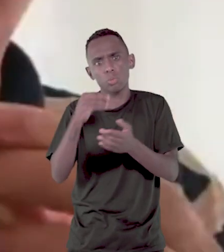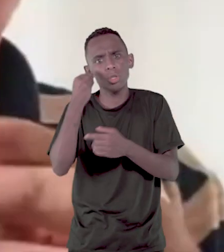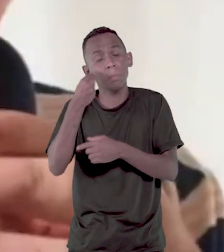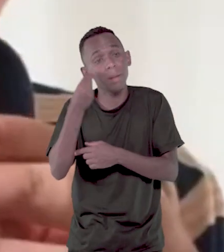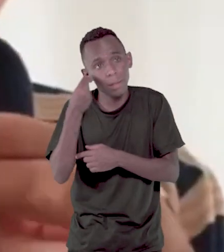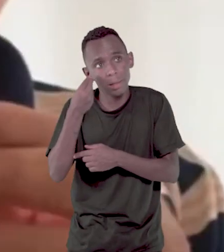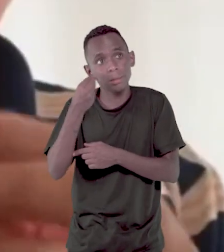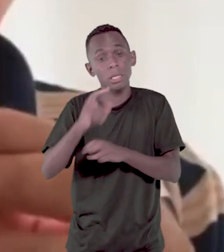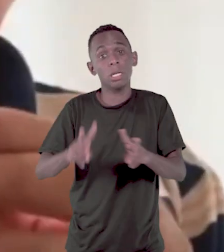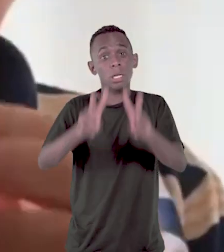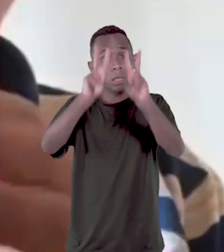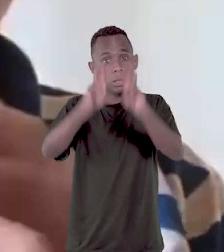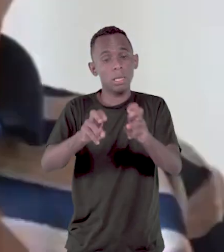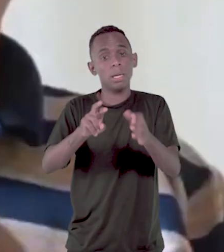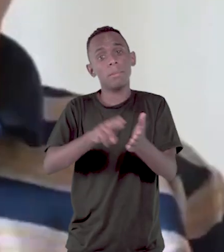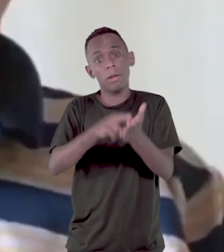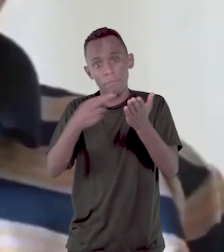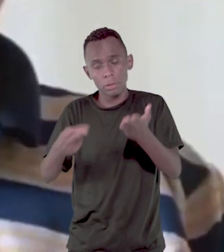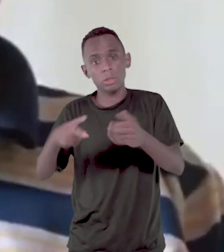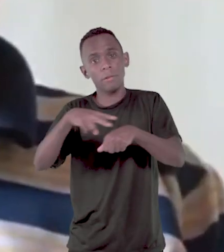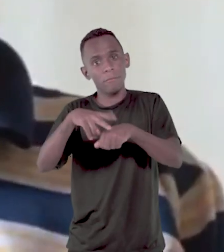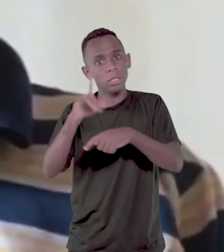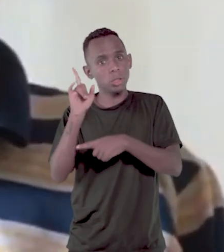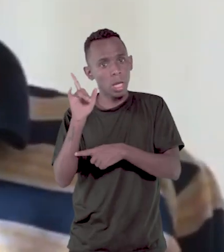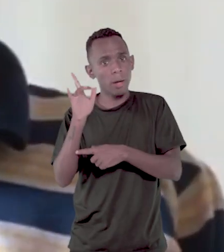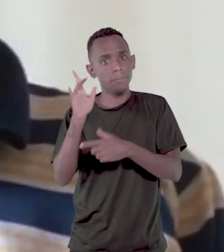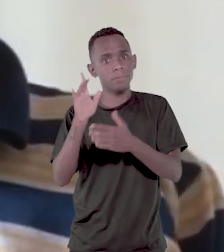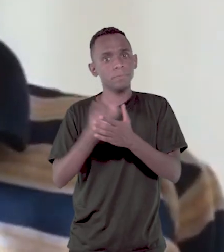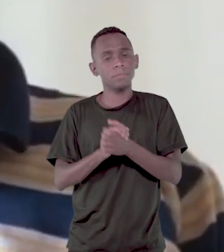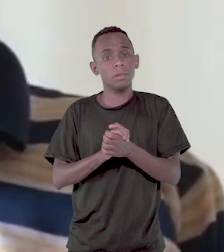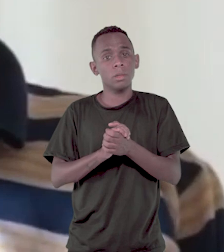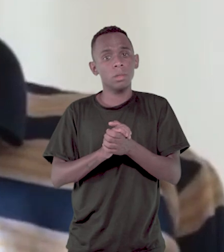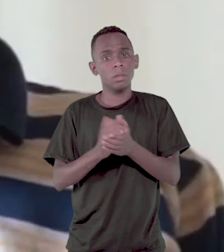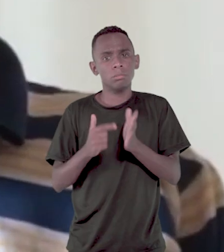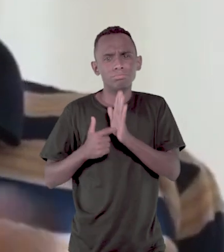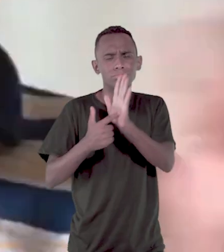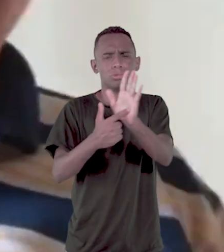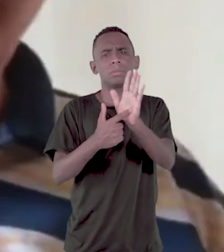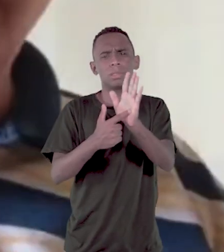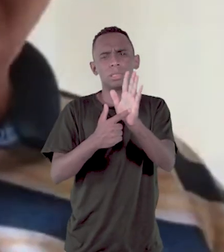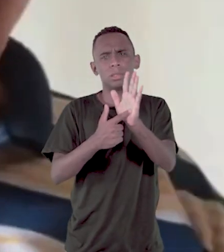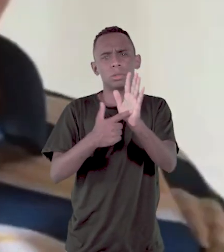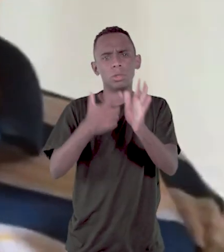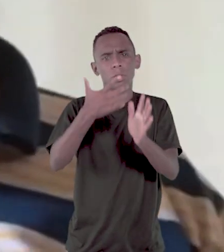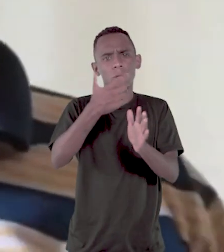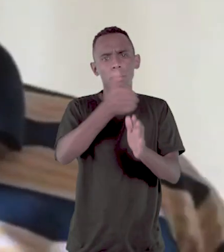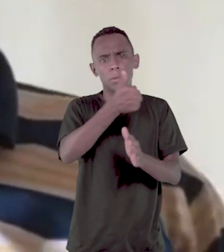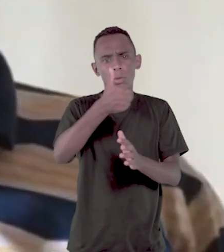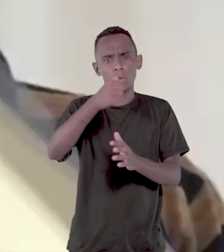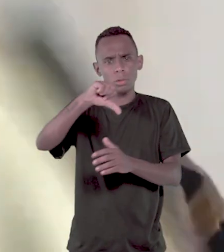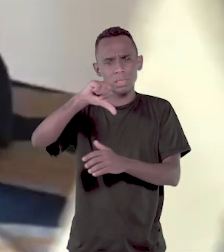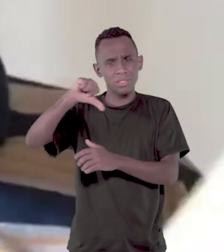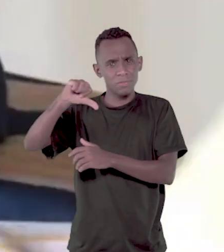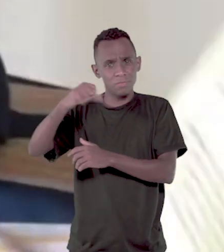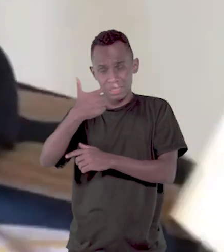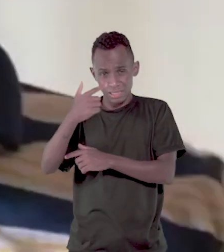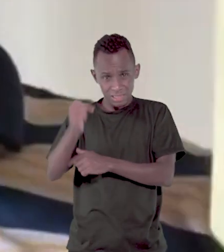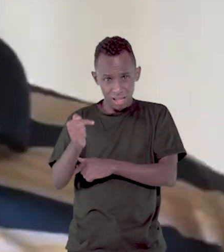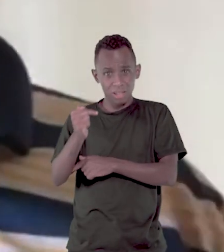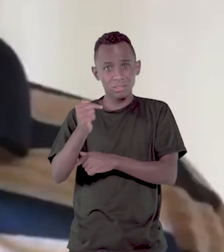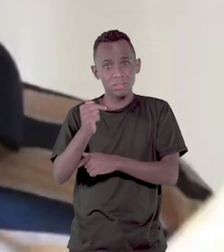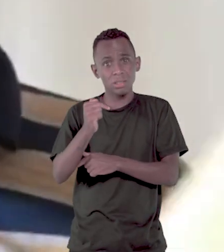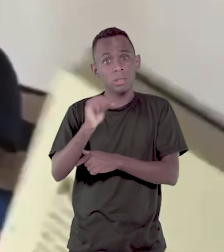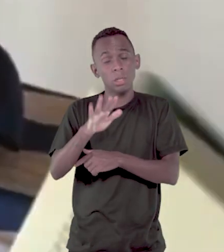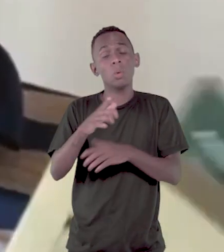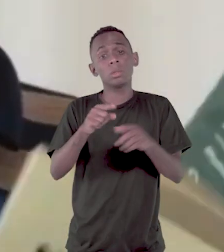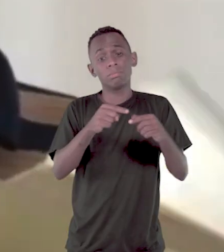ensaio, na verdade, sobre a questão da Revista Verde de Cataguases, né? Publicado em 1927 e, portanto,